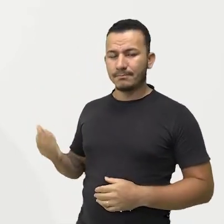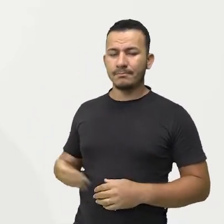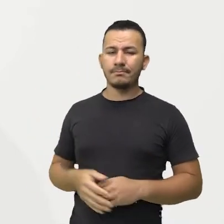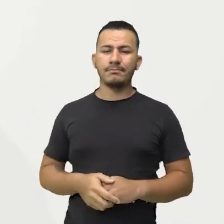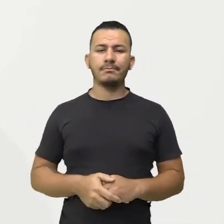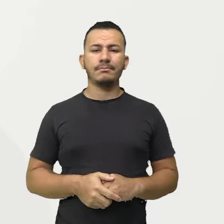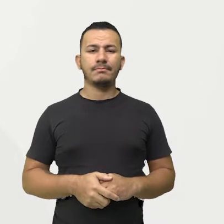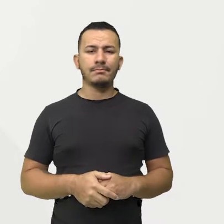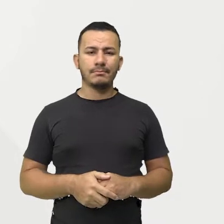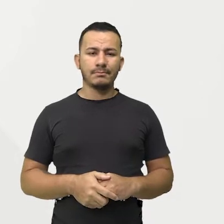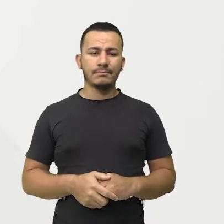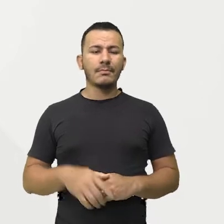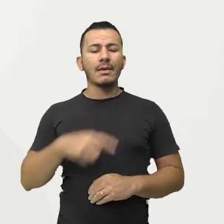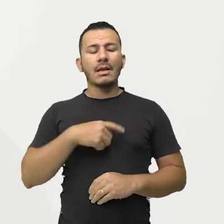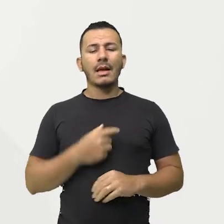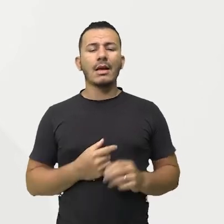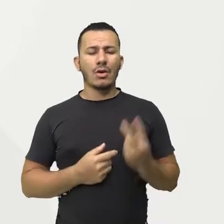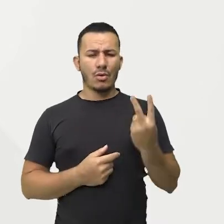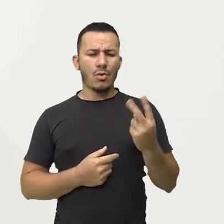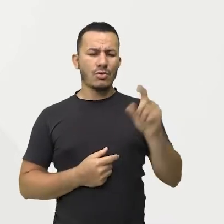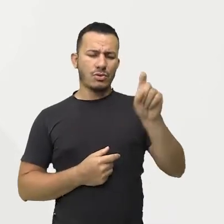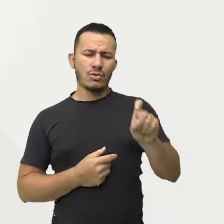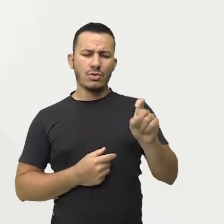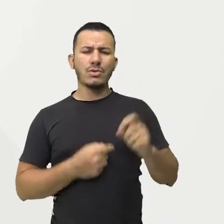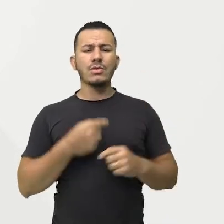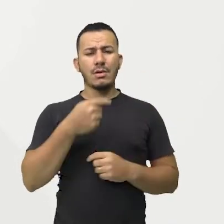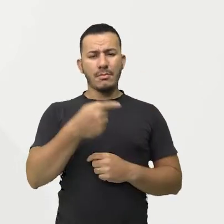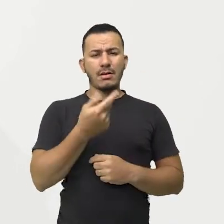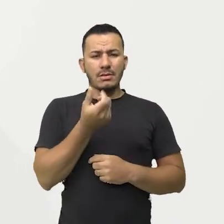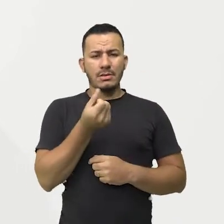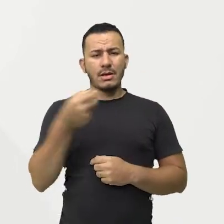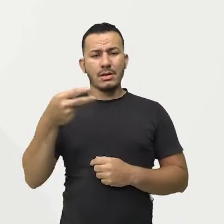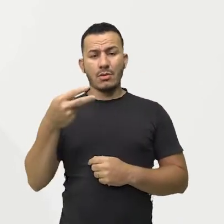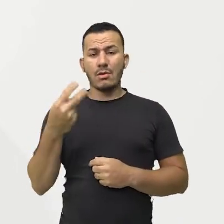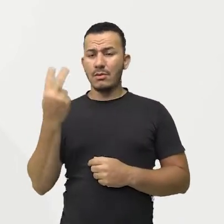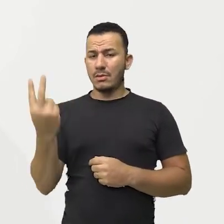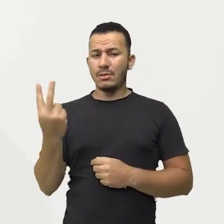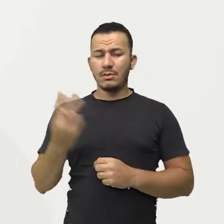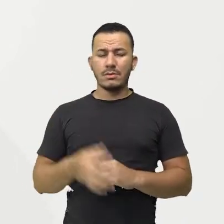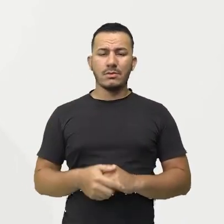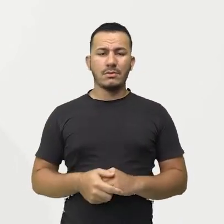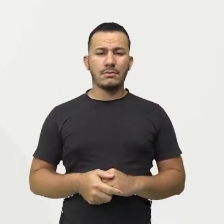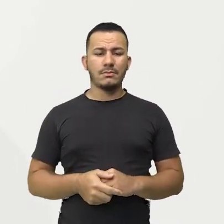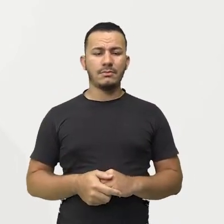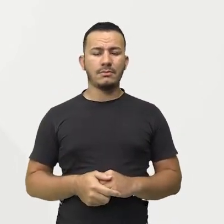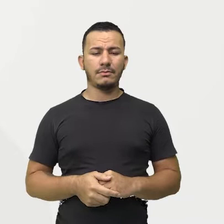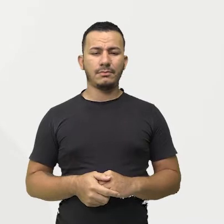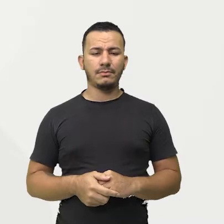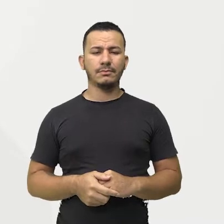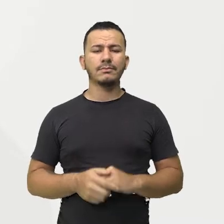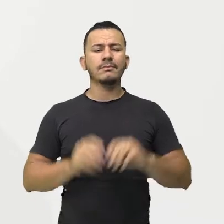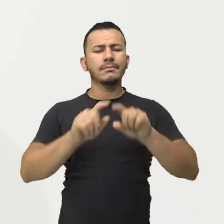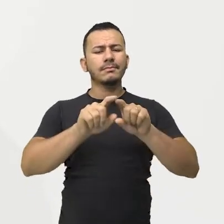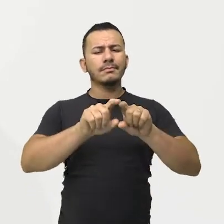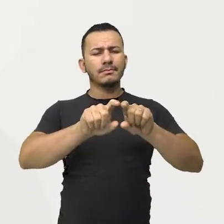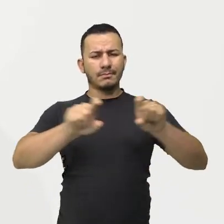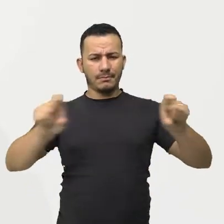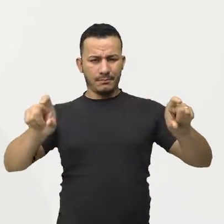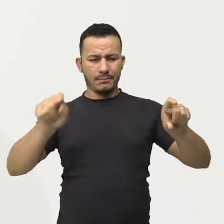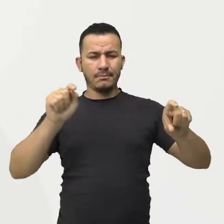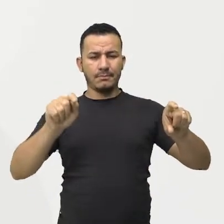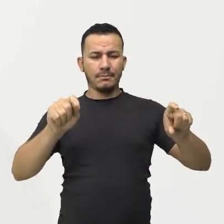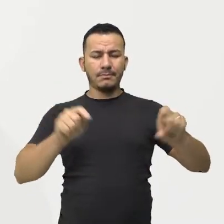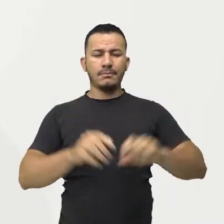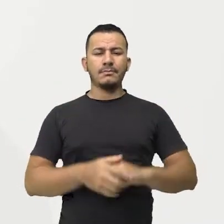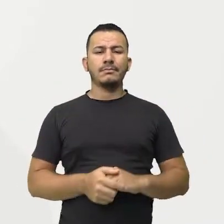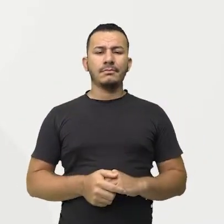só, nós temos aqui 2x menos 6 igual a 2. Esse exemplo, acompanha com o